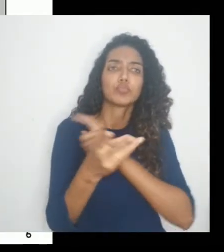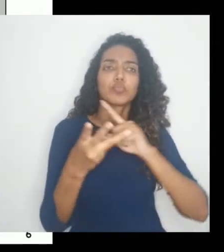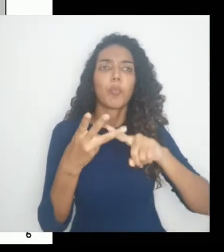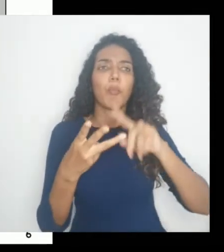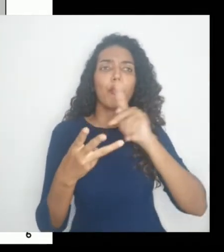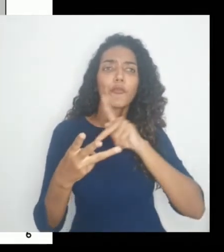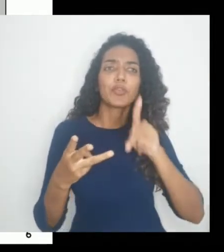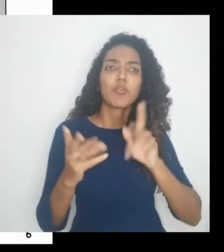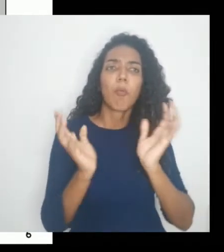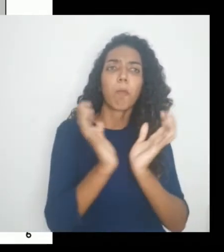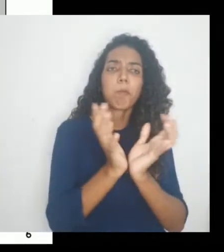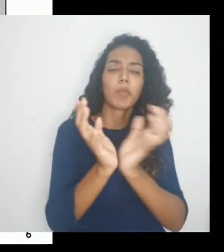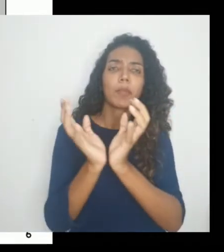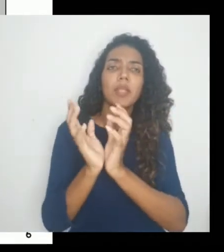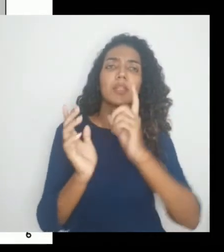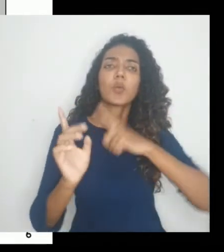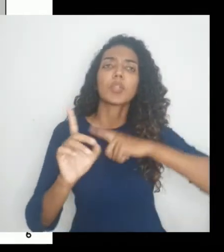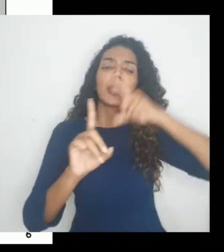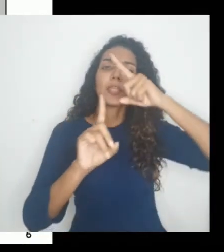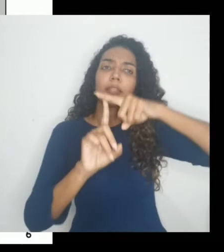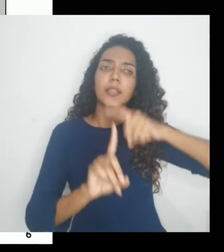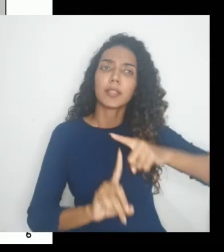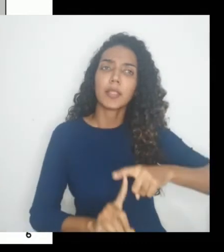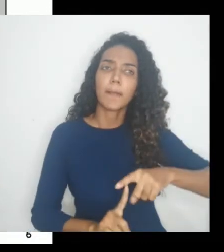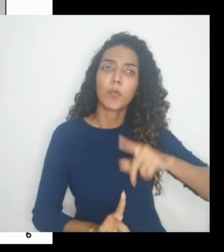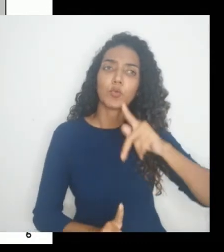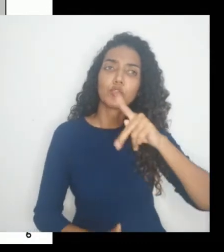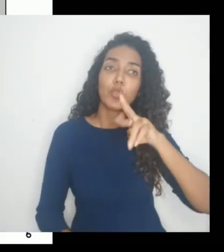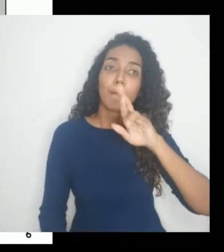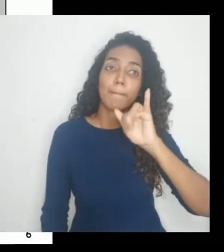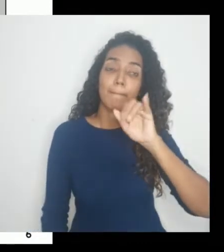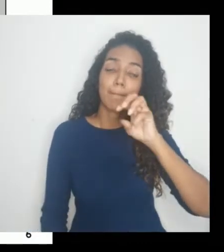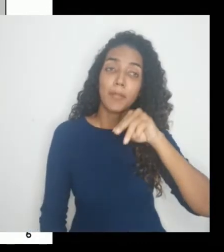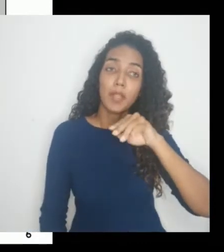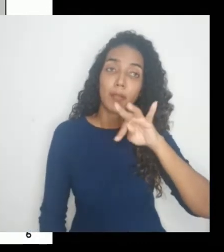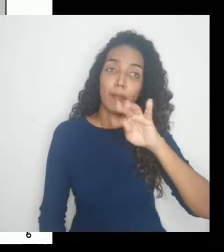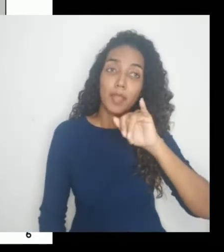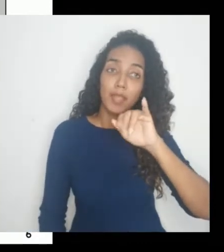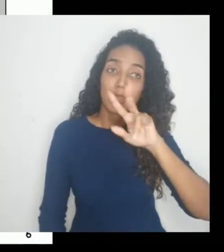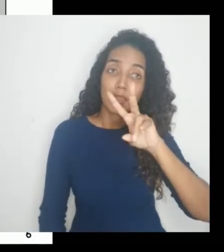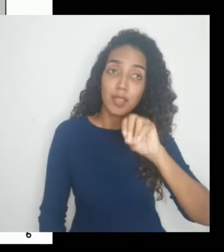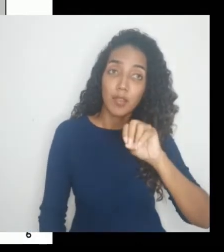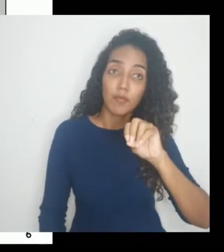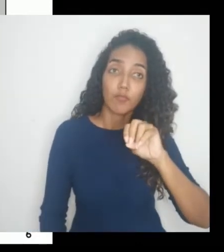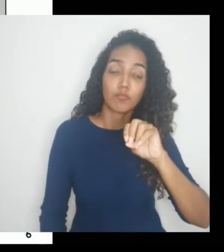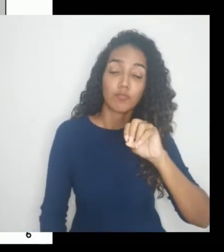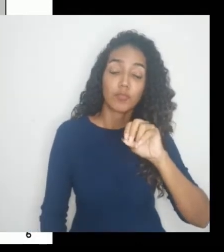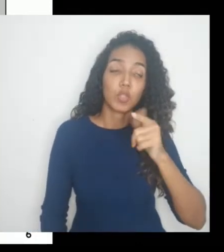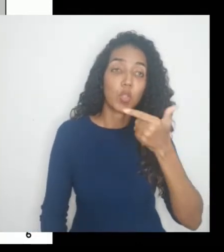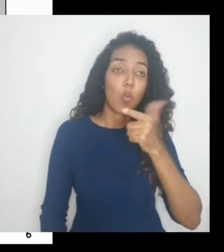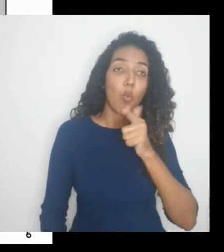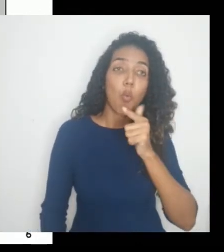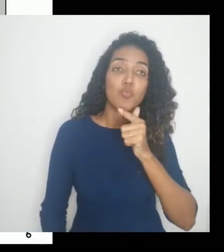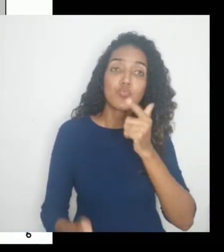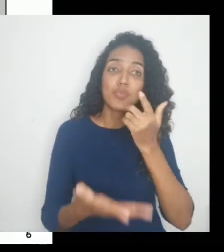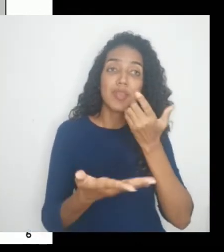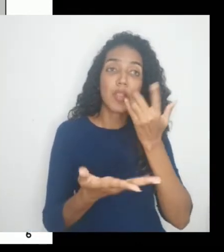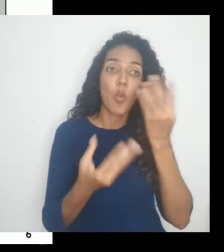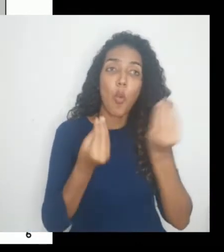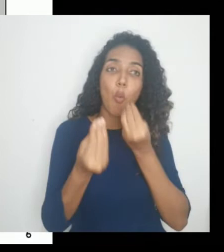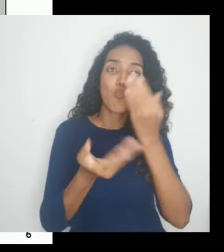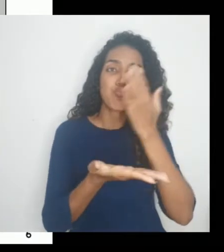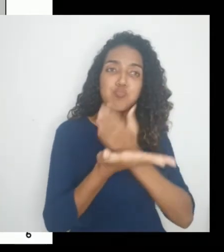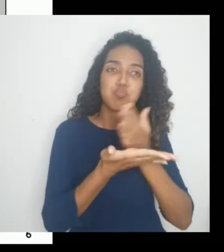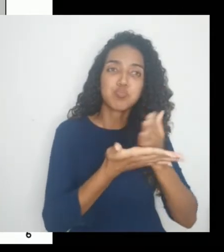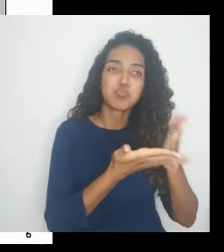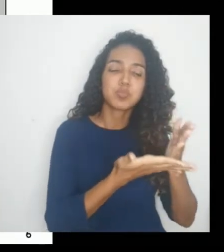existir tipos primitivos, são tipos atômicos, indivisíveis, e tipos de referência. E são esses tipos que a gente vai criar quando a